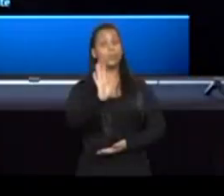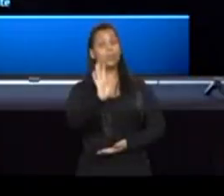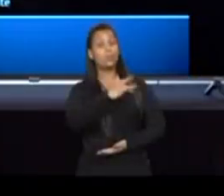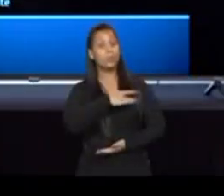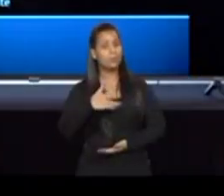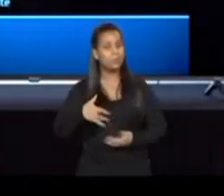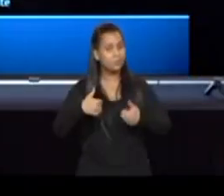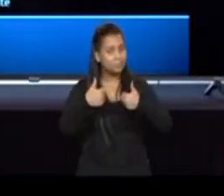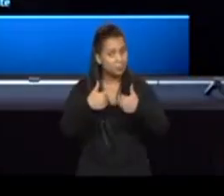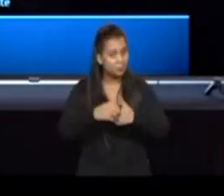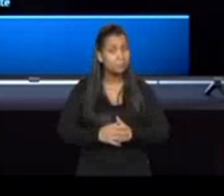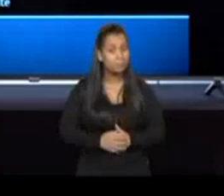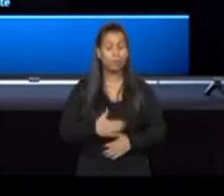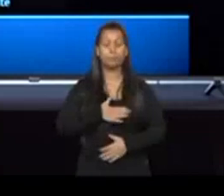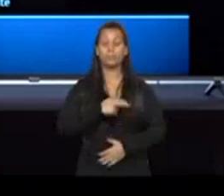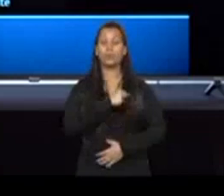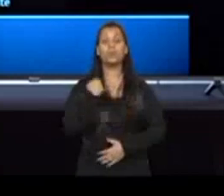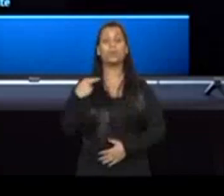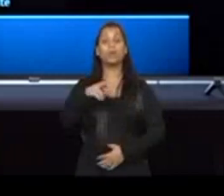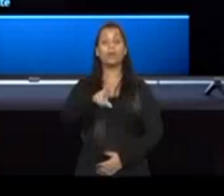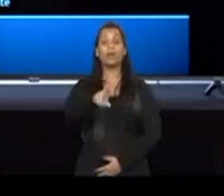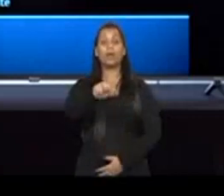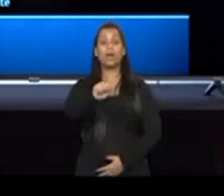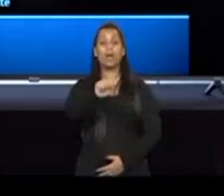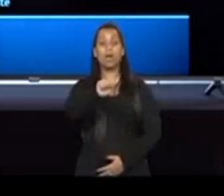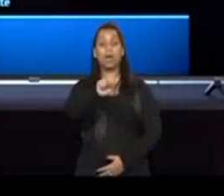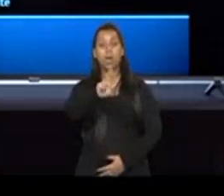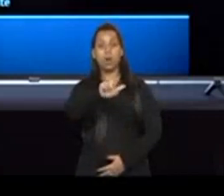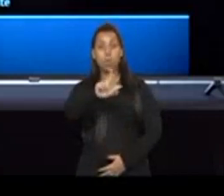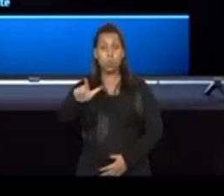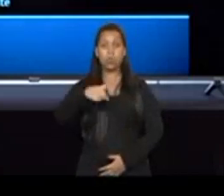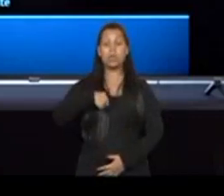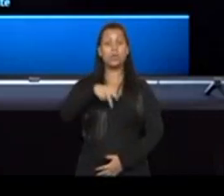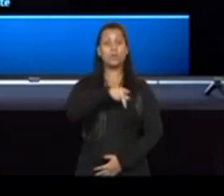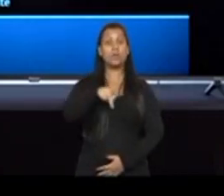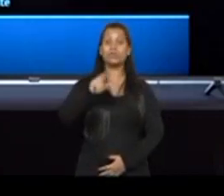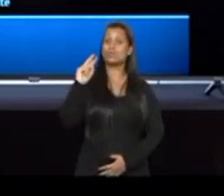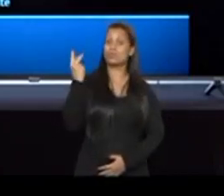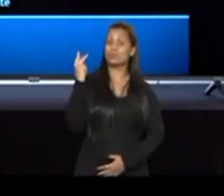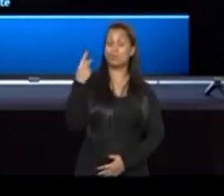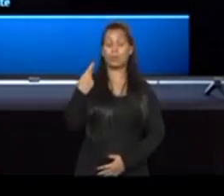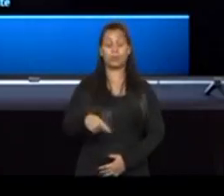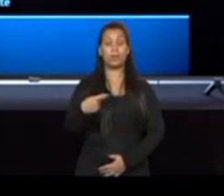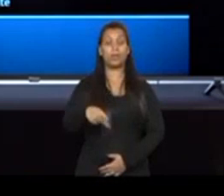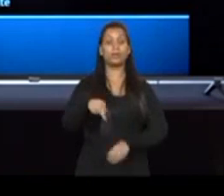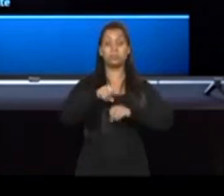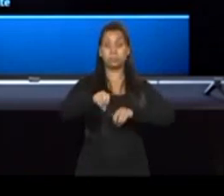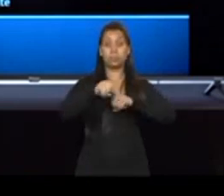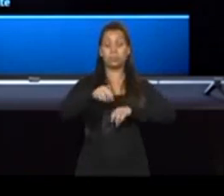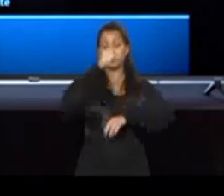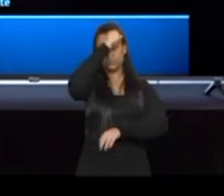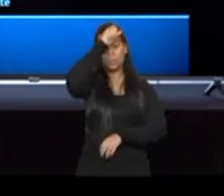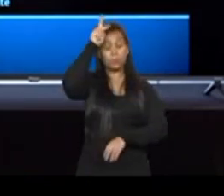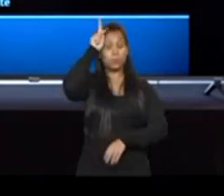Olá, pessoal, tudo bem com vocês? Meu nome é Raul, sou professor de história aqui da Rede Municipal de Ensino de São José do Rio